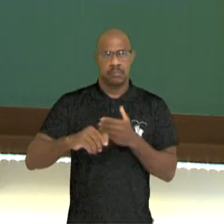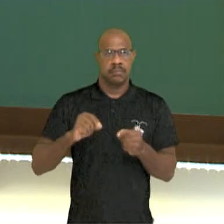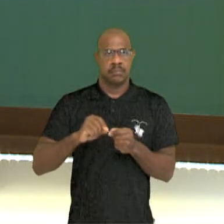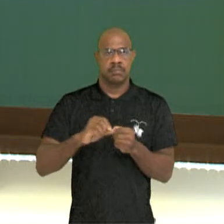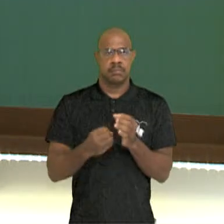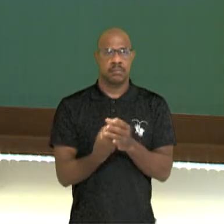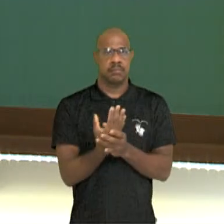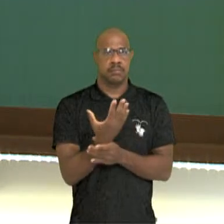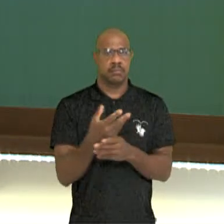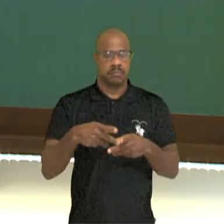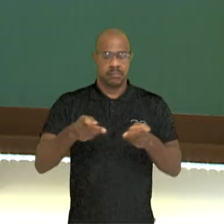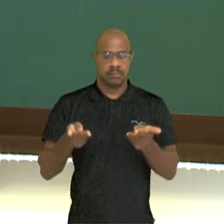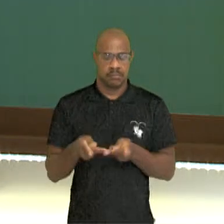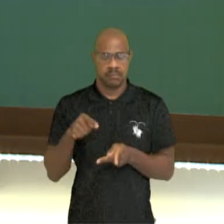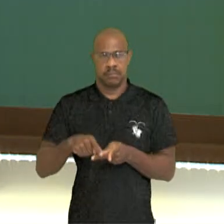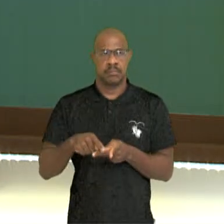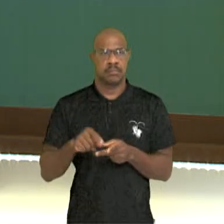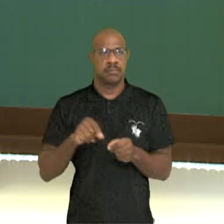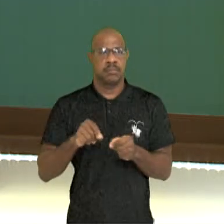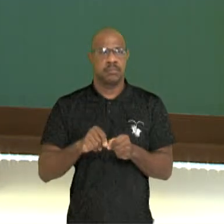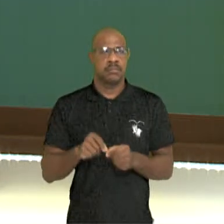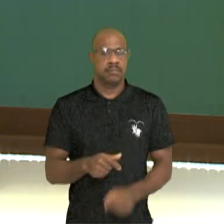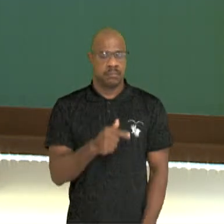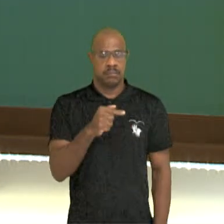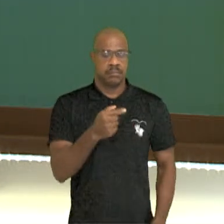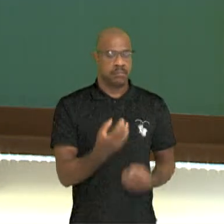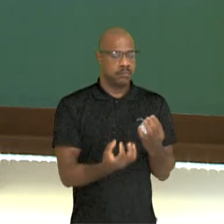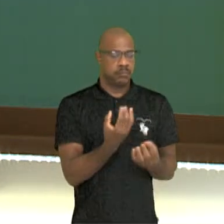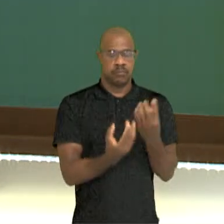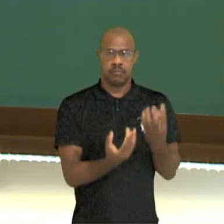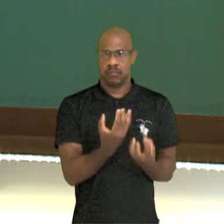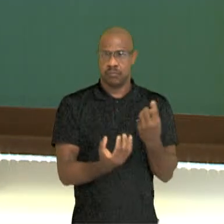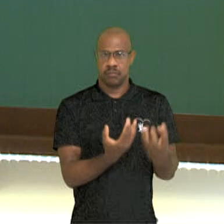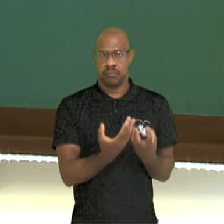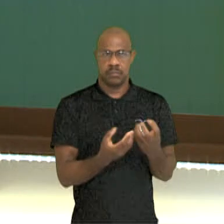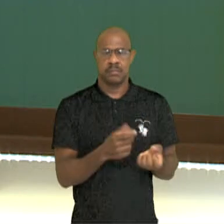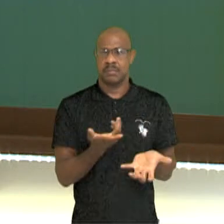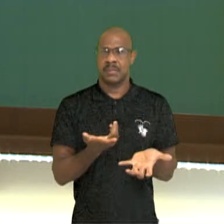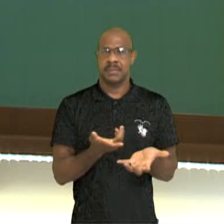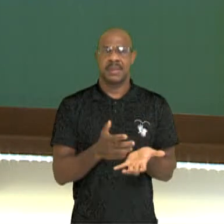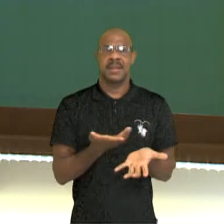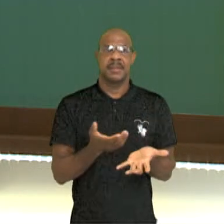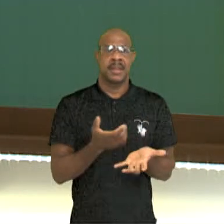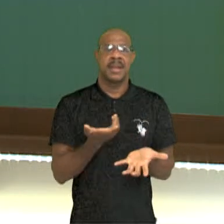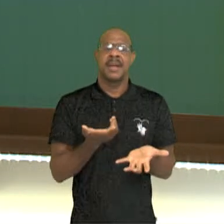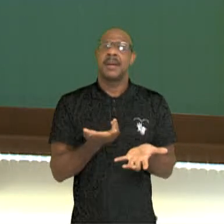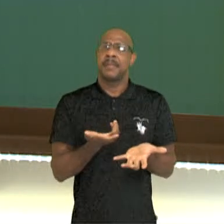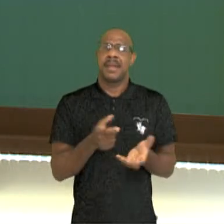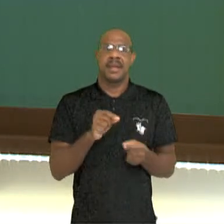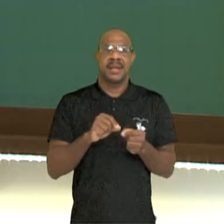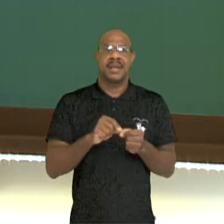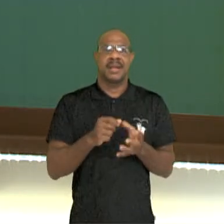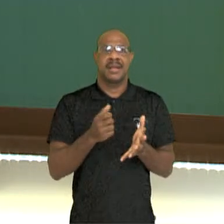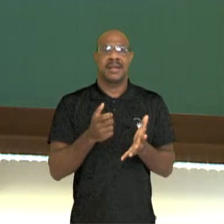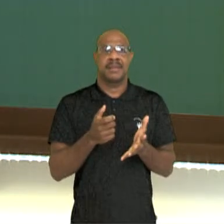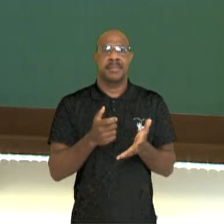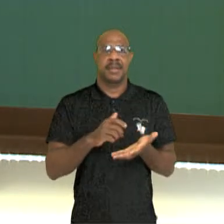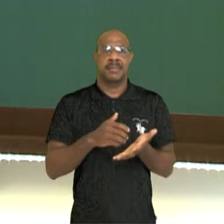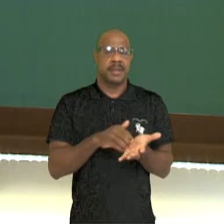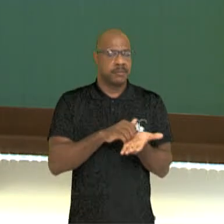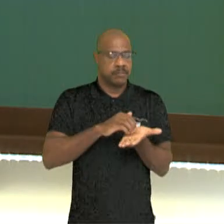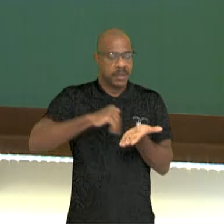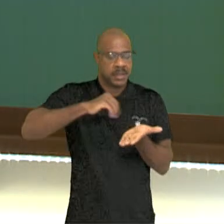produção desse prato, ele é passado por 7 fervuras, que eles chamam, que é para matar, para tirar as toxinas ali que